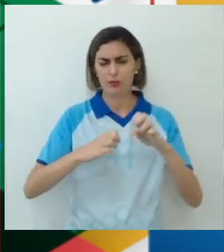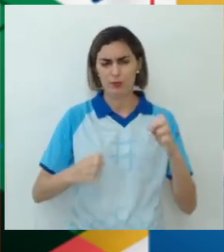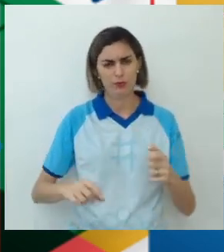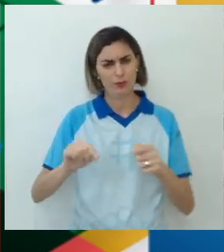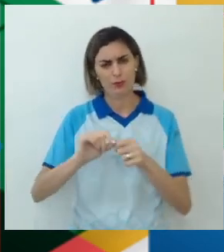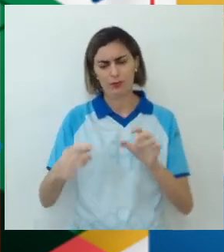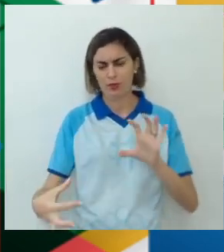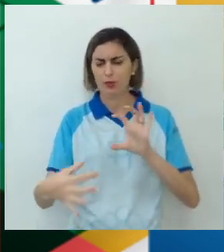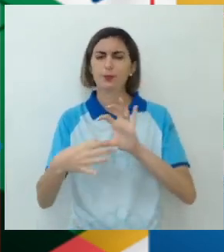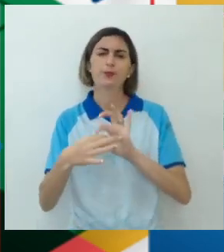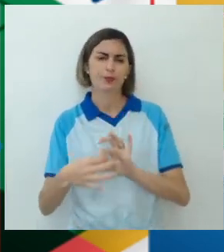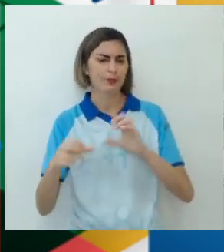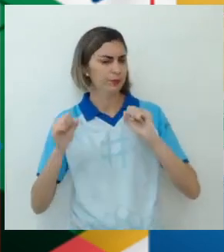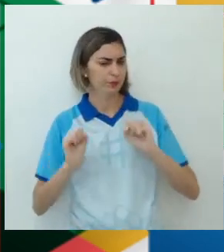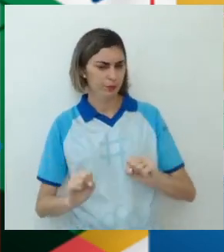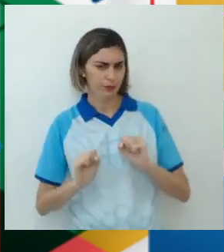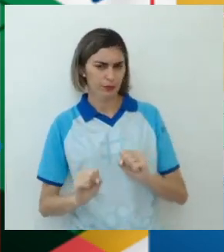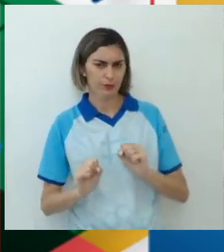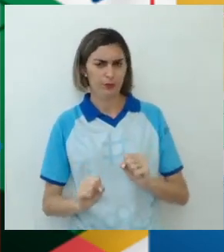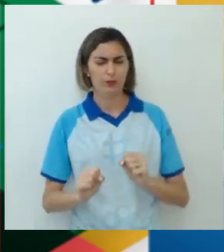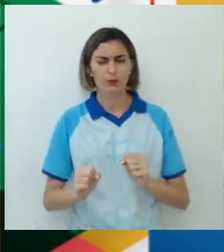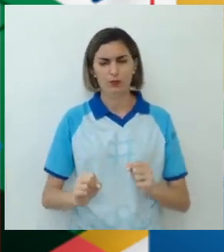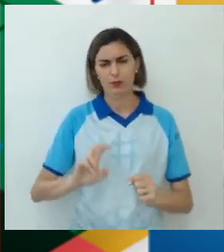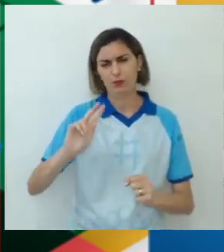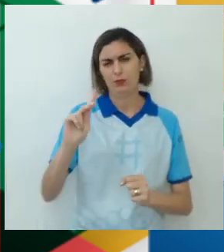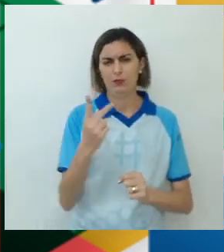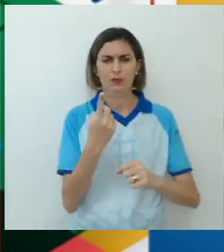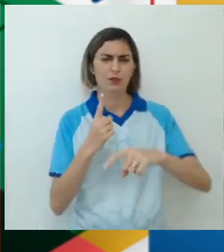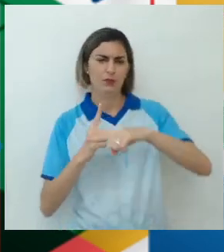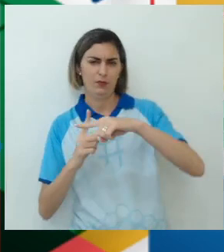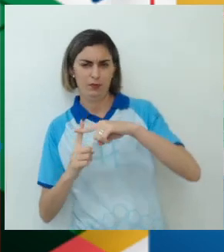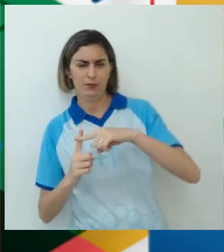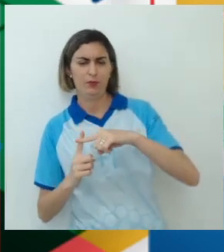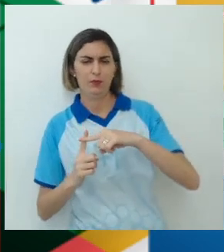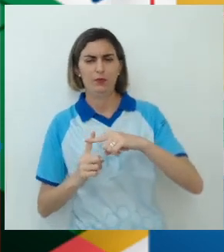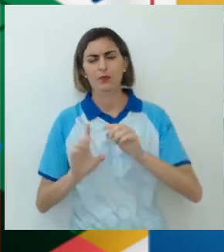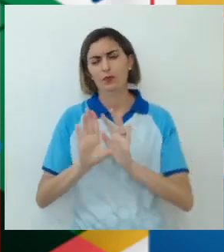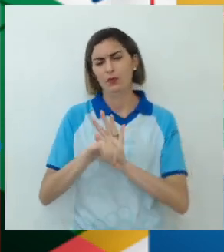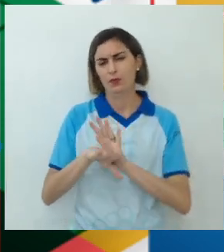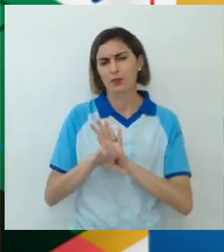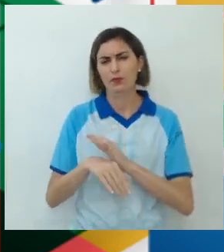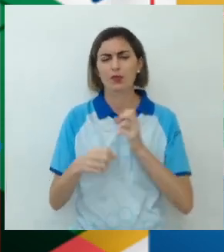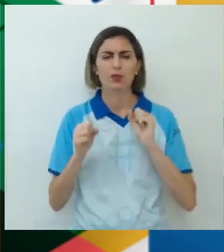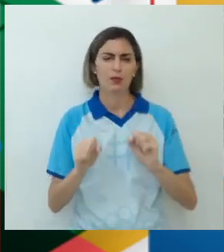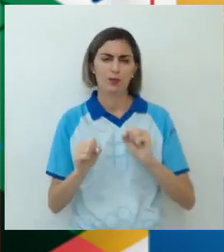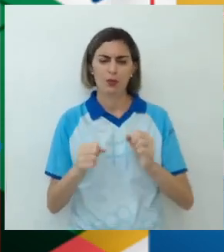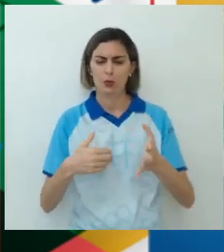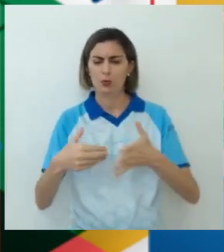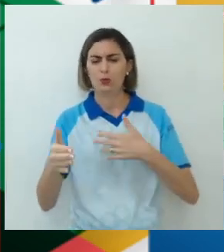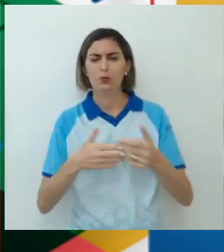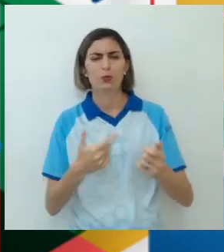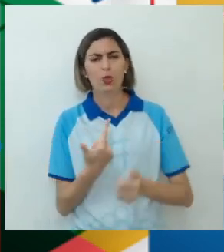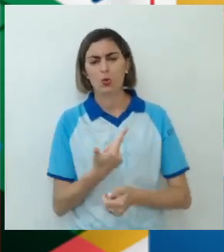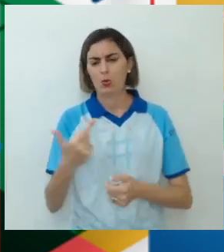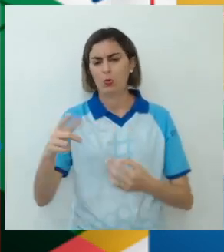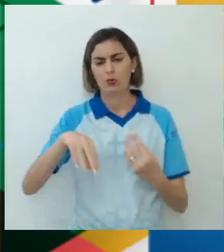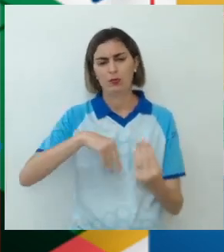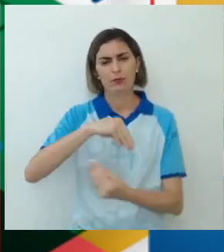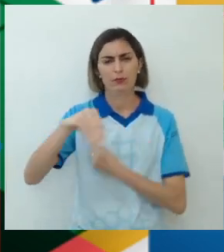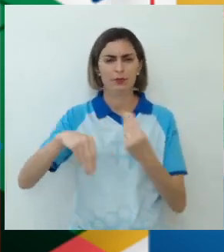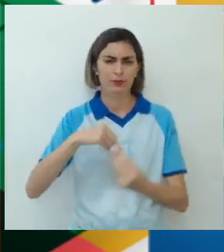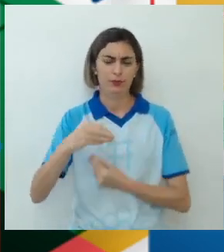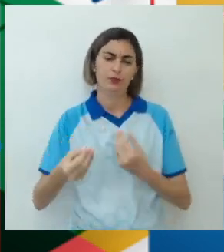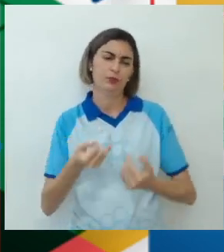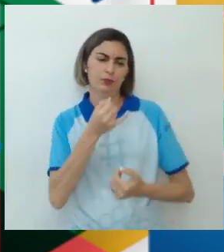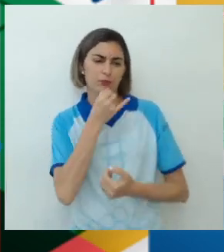essa ligação, pode ser como um H+, como é o caso do conceito de Bronsted-Lowry, pode ser com qualquer outra substância. Então,